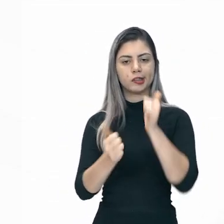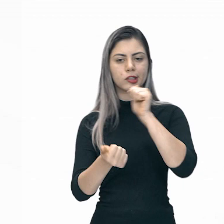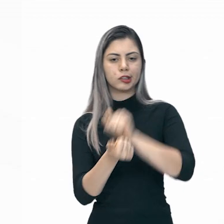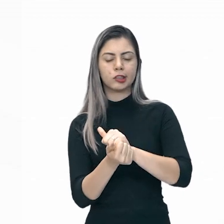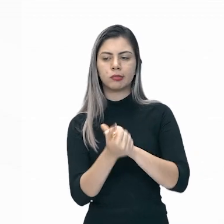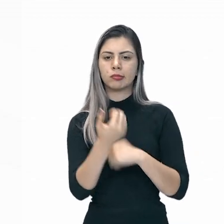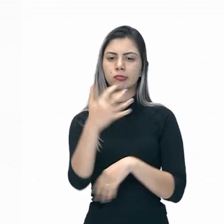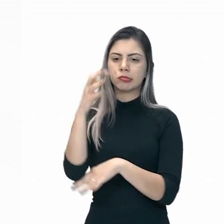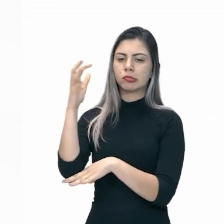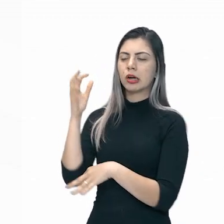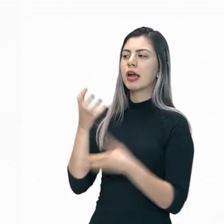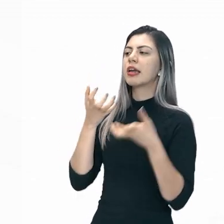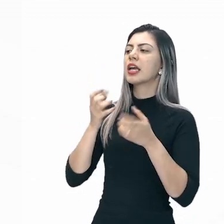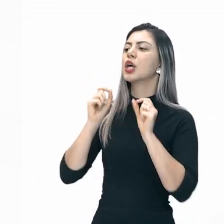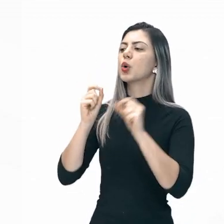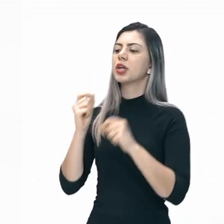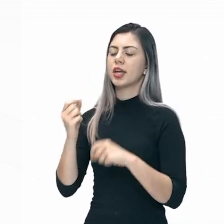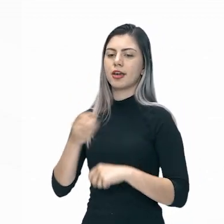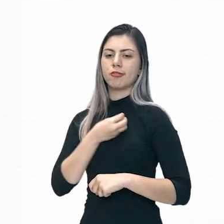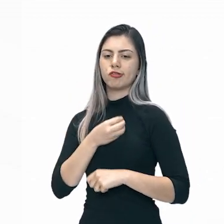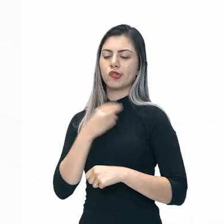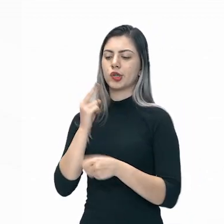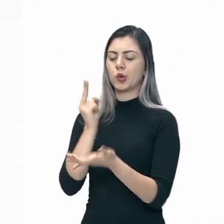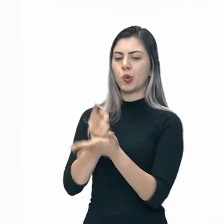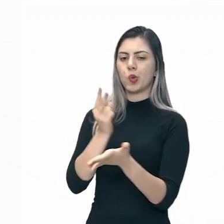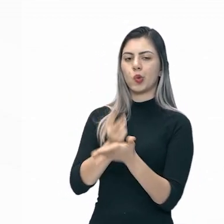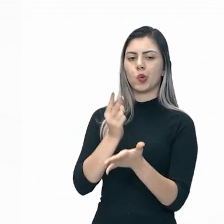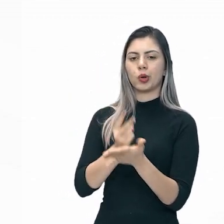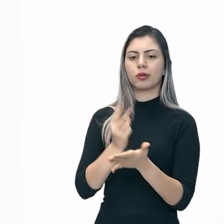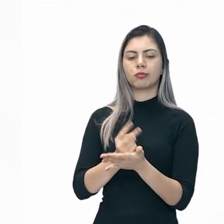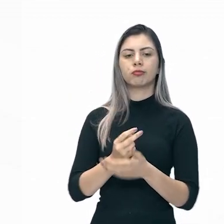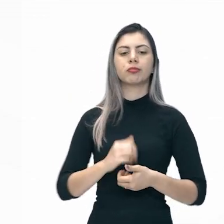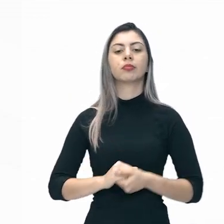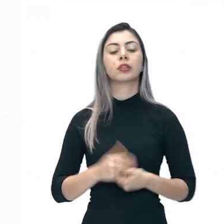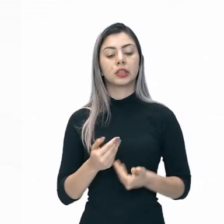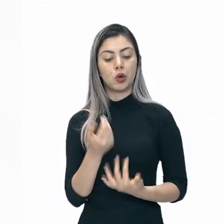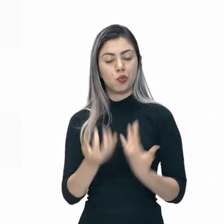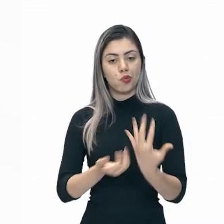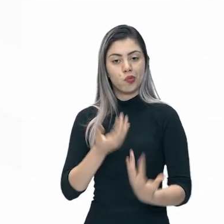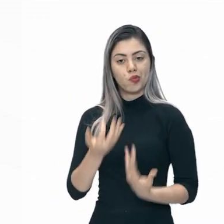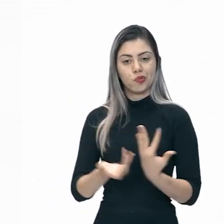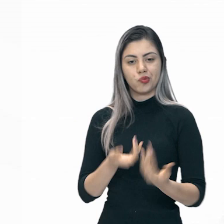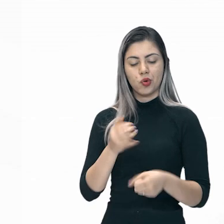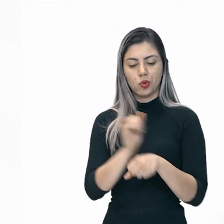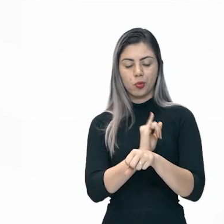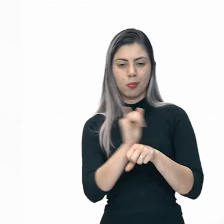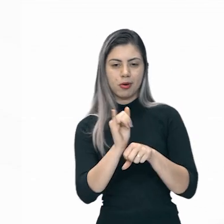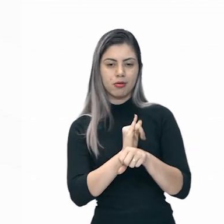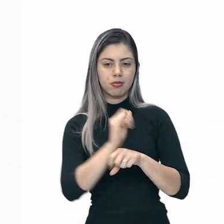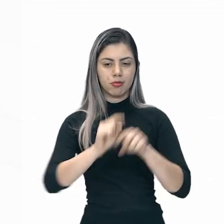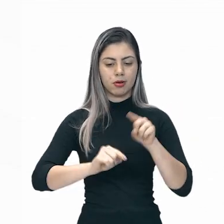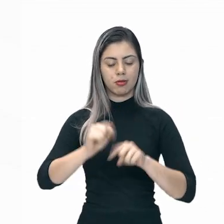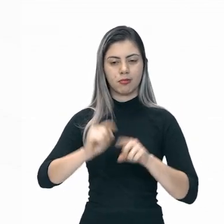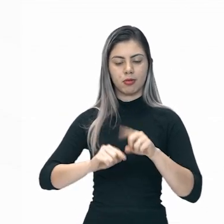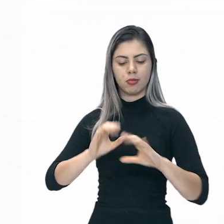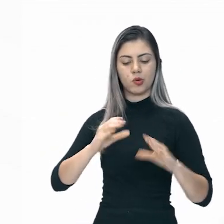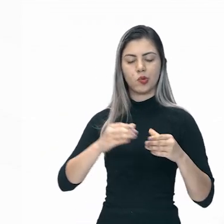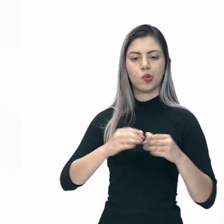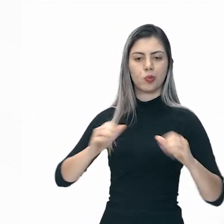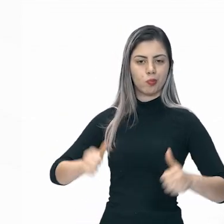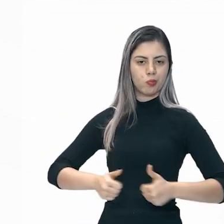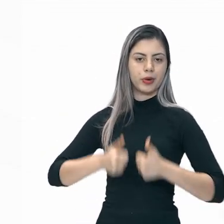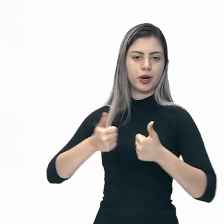busca da sobrevivência, o uso do fogo aperfeiçoou as ações desses grupos. Dessa